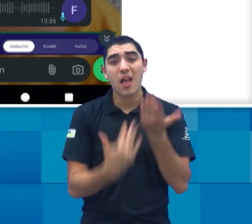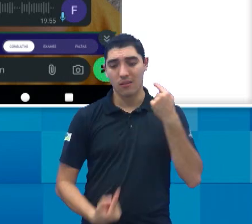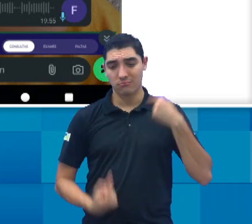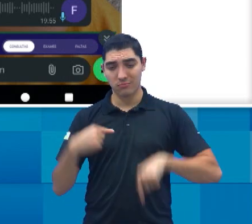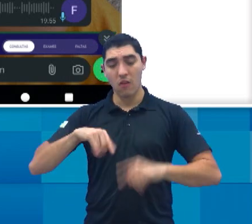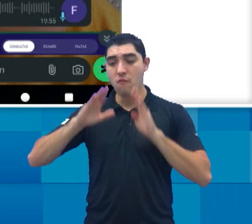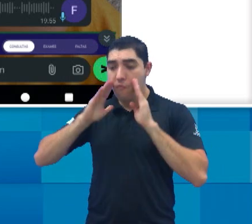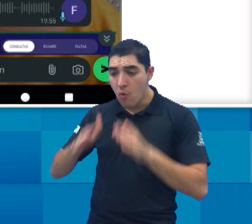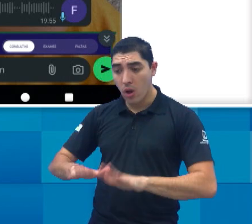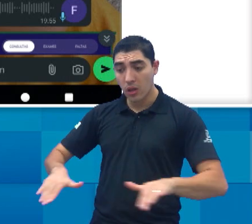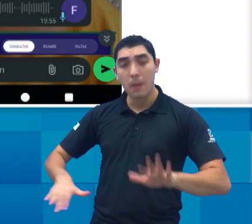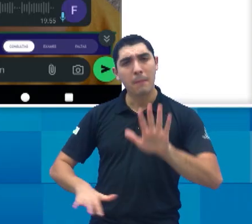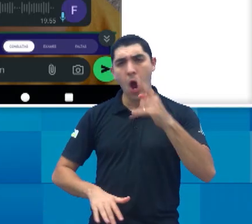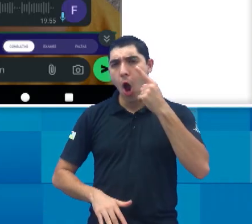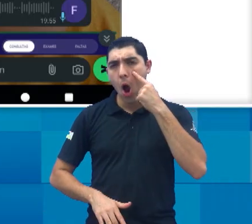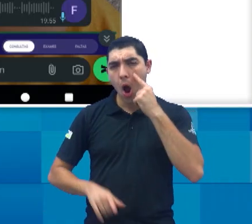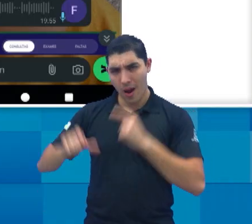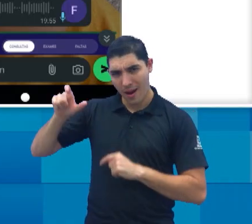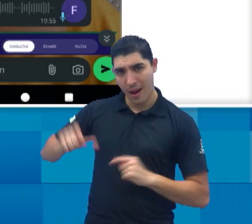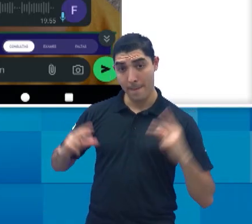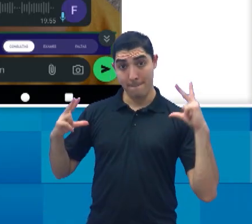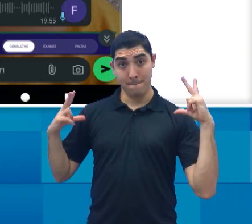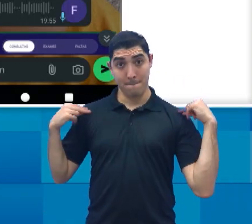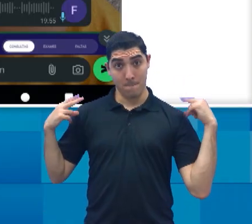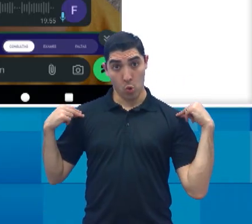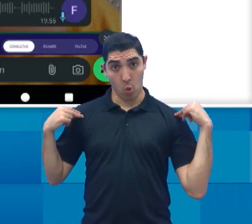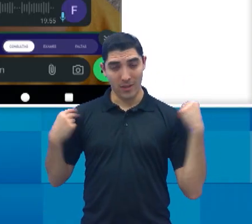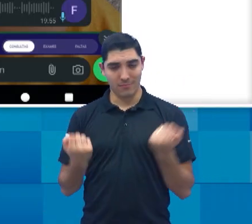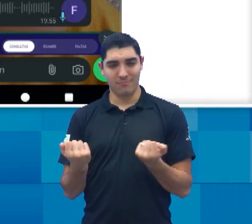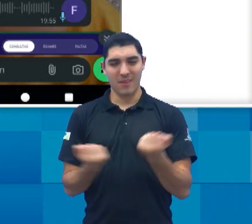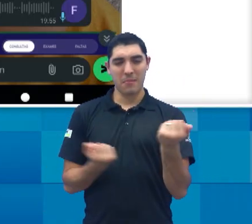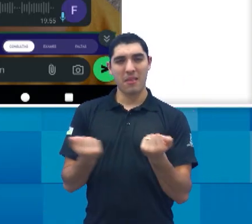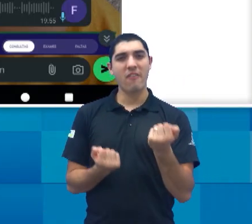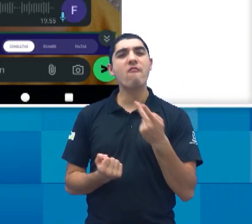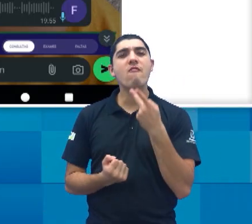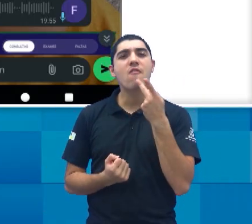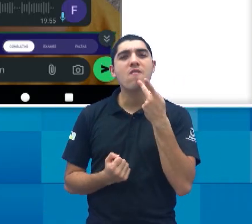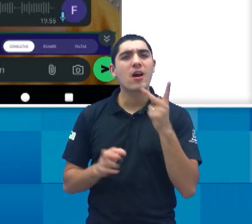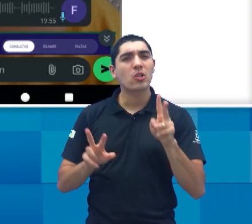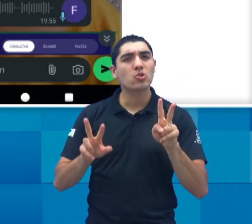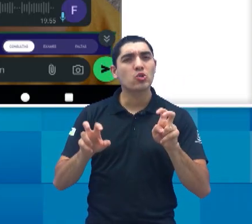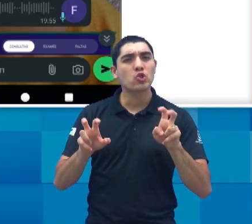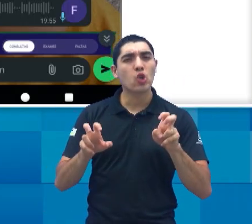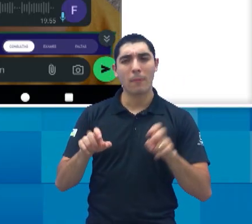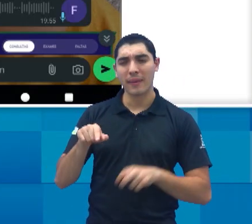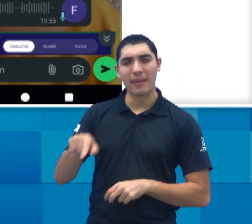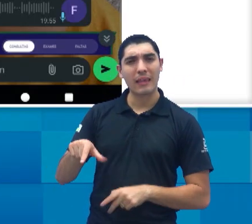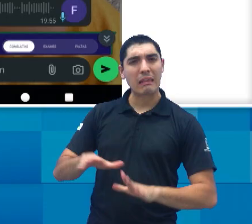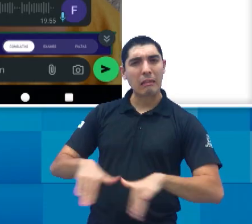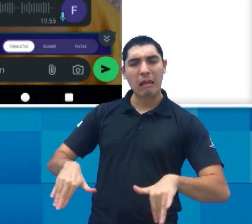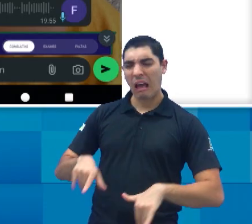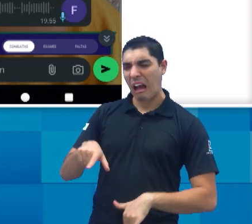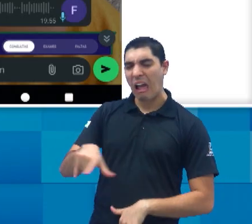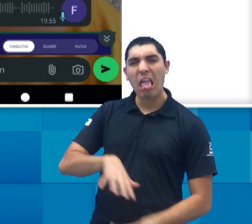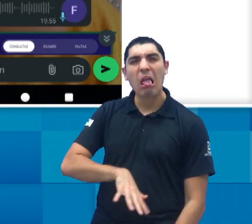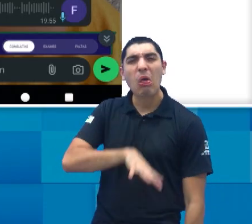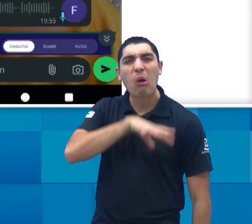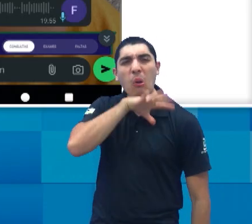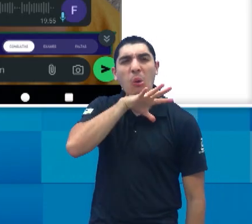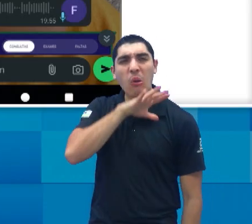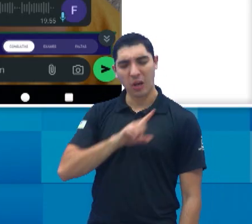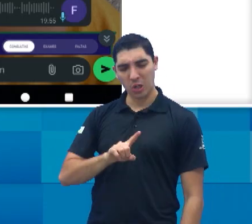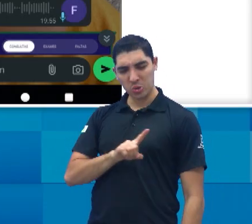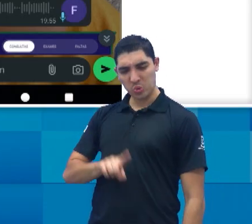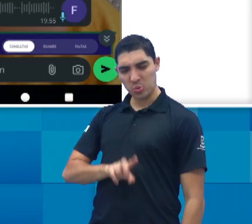do motorista em qualificar essa criança, é toda zoada. Esse é o reflexo do